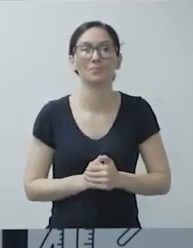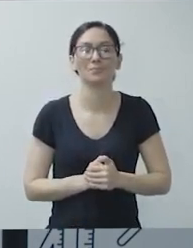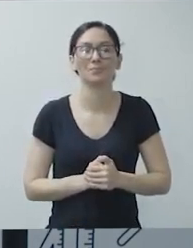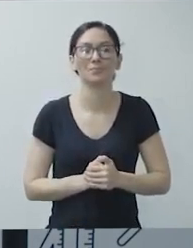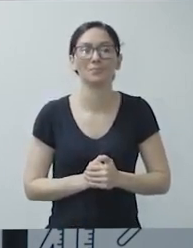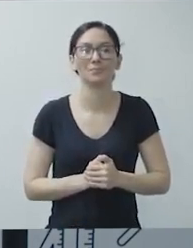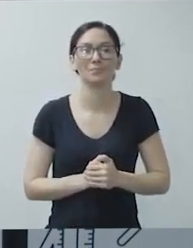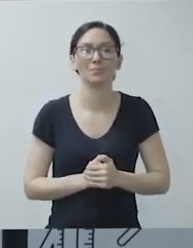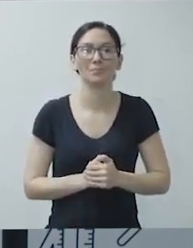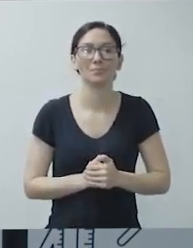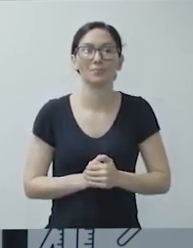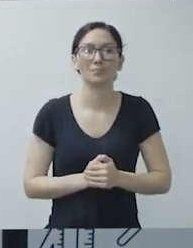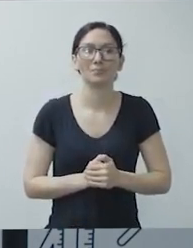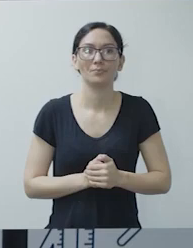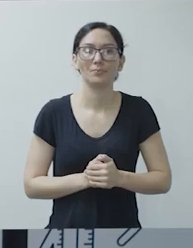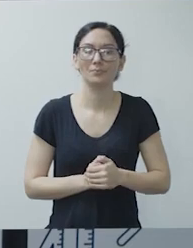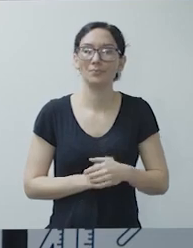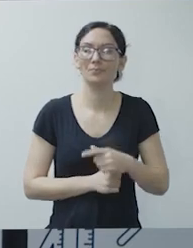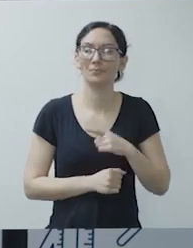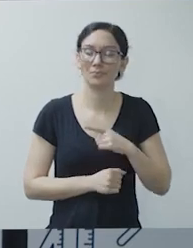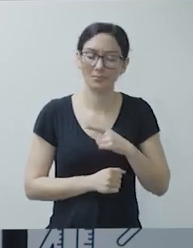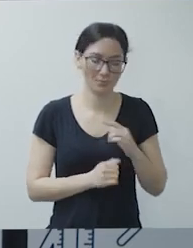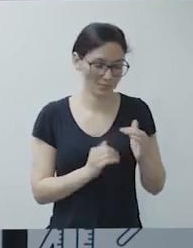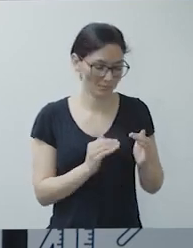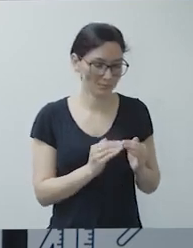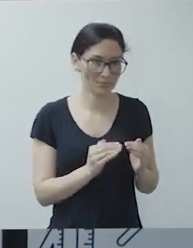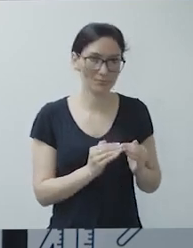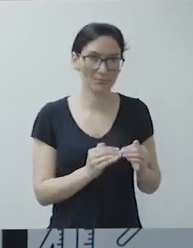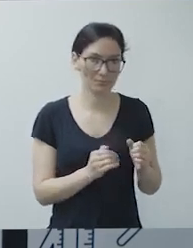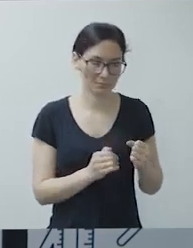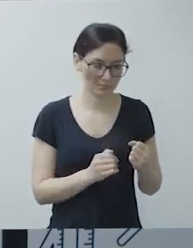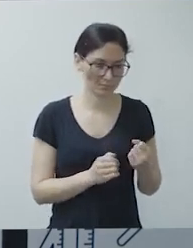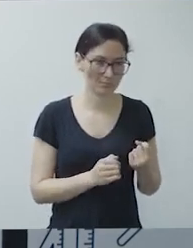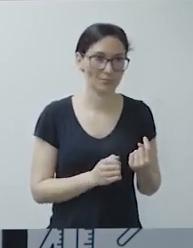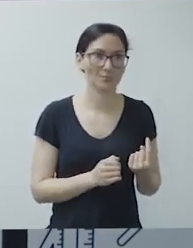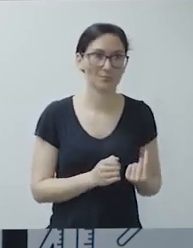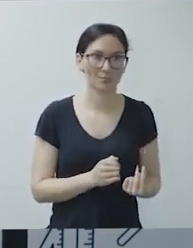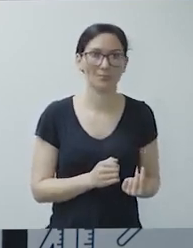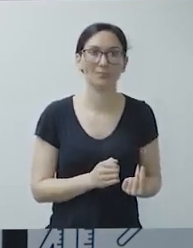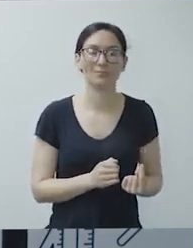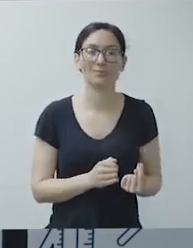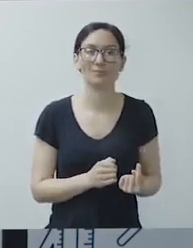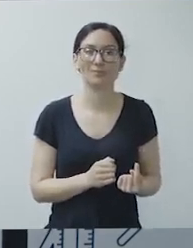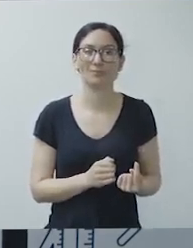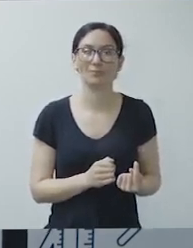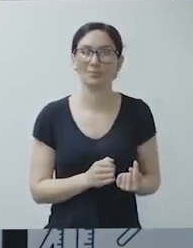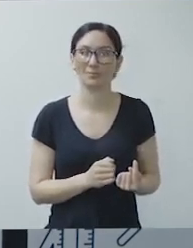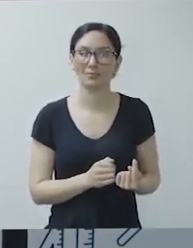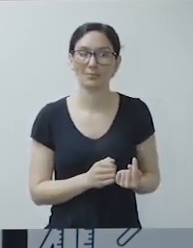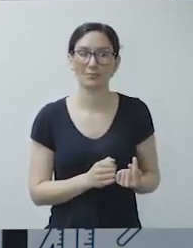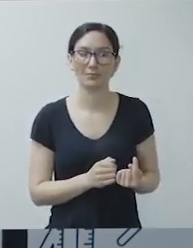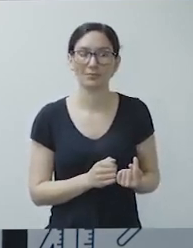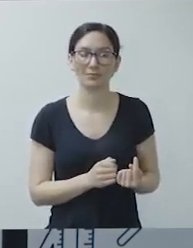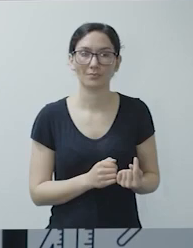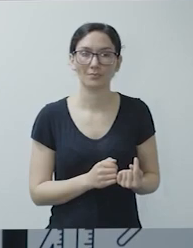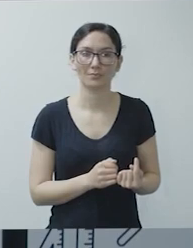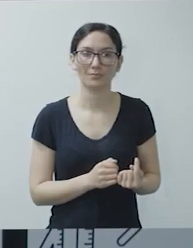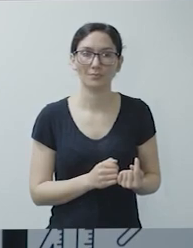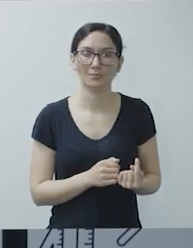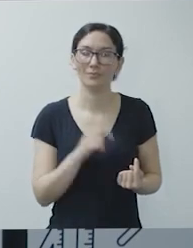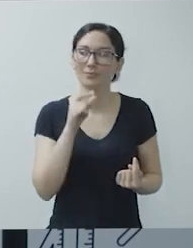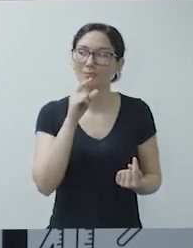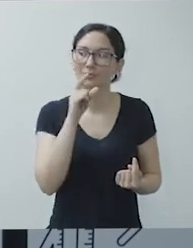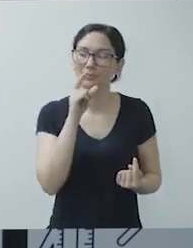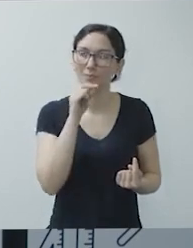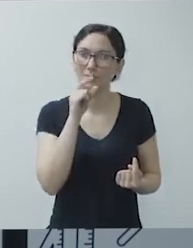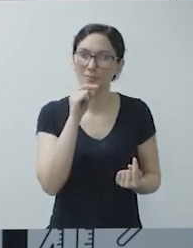juntos. Eu tenho uma casinha. E nessa casinha eu tenho...